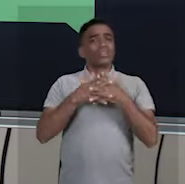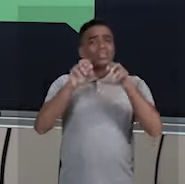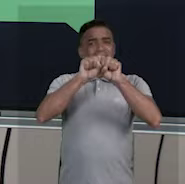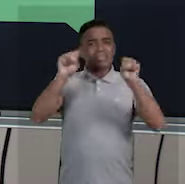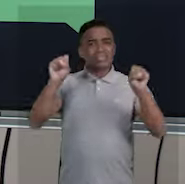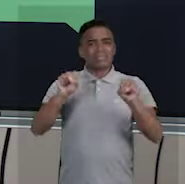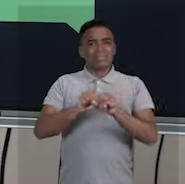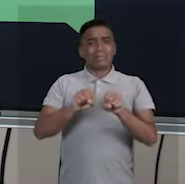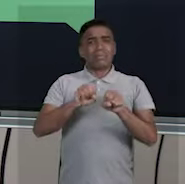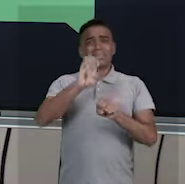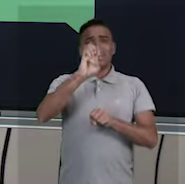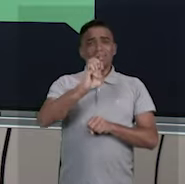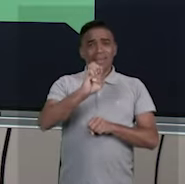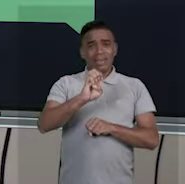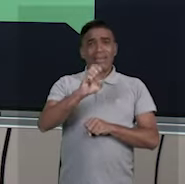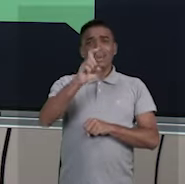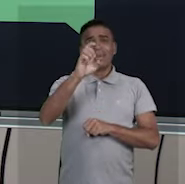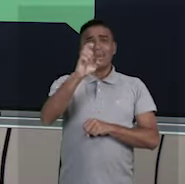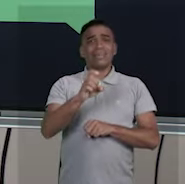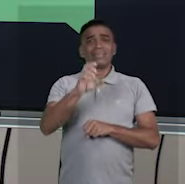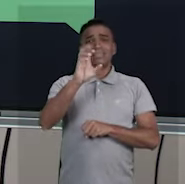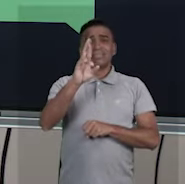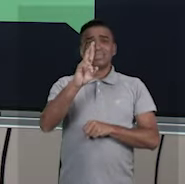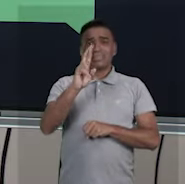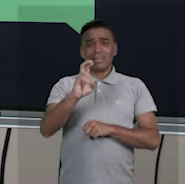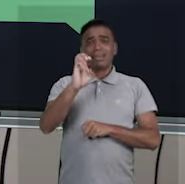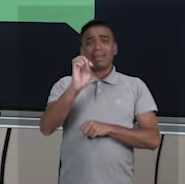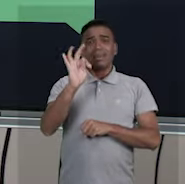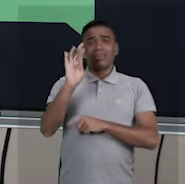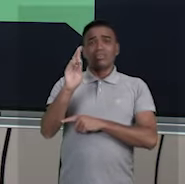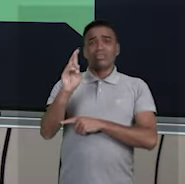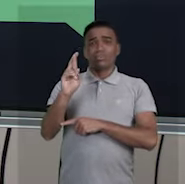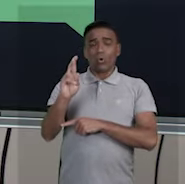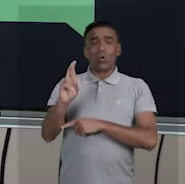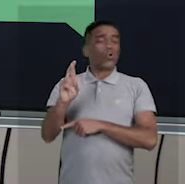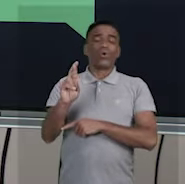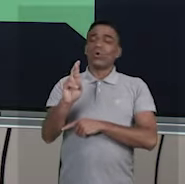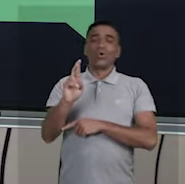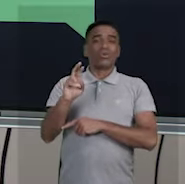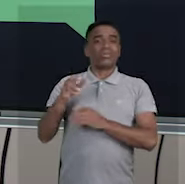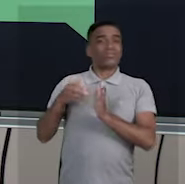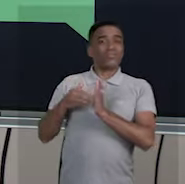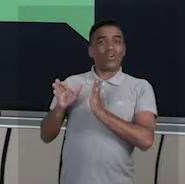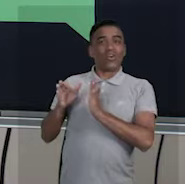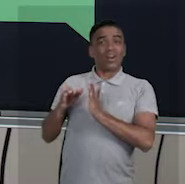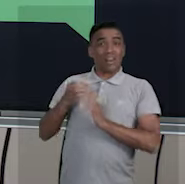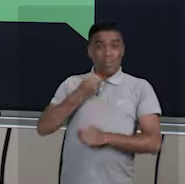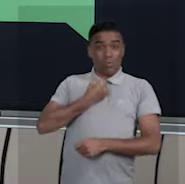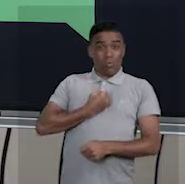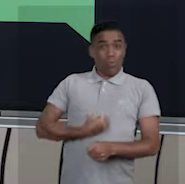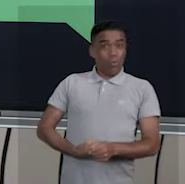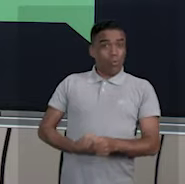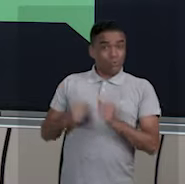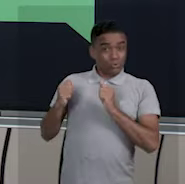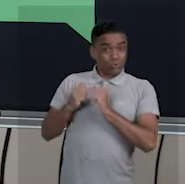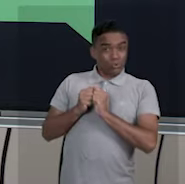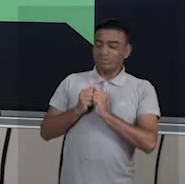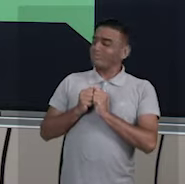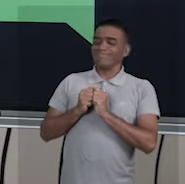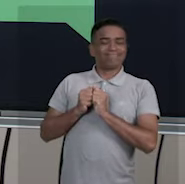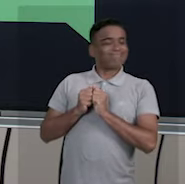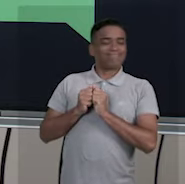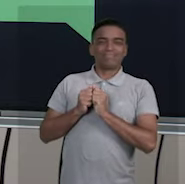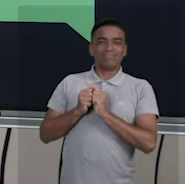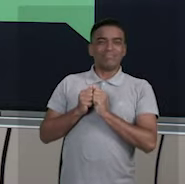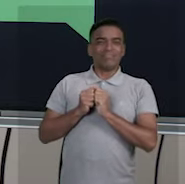as fezes. Pessoal, as fezes não fazem parte, né, do sistema excretor, por incrível que pareça. Por quê? O que é